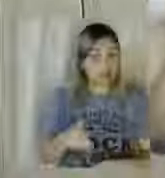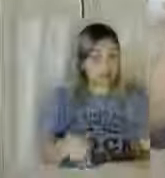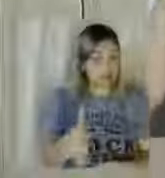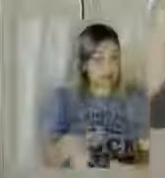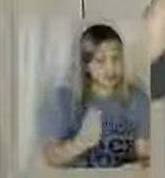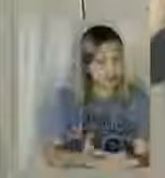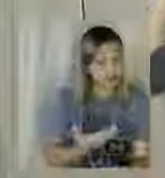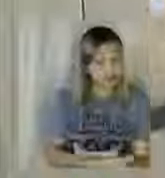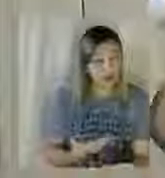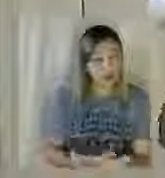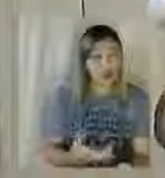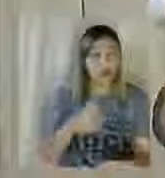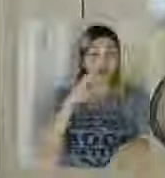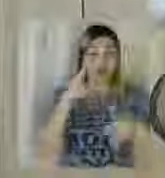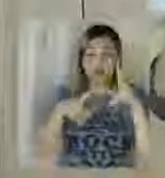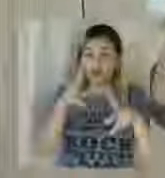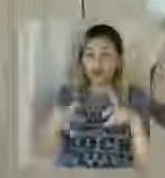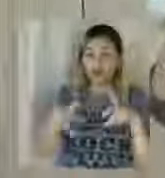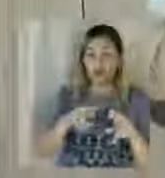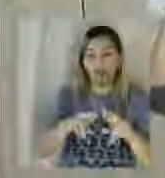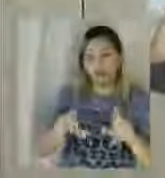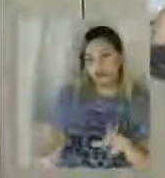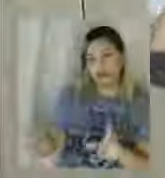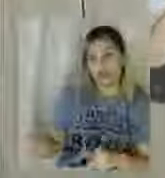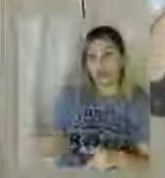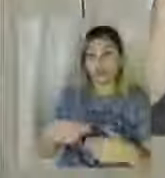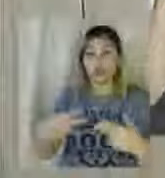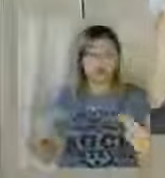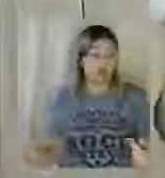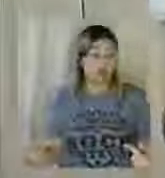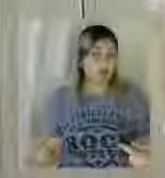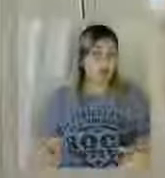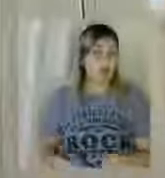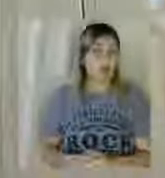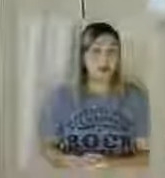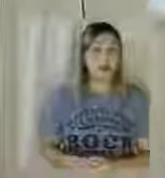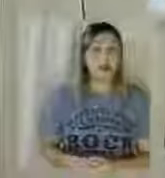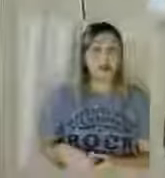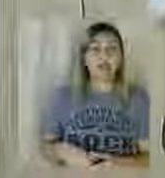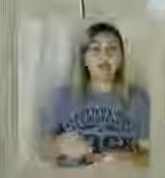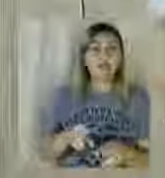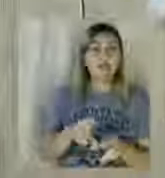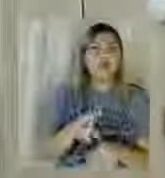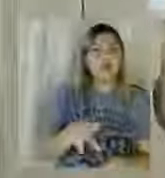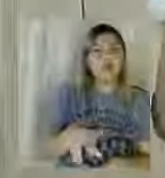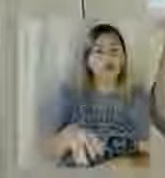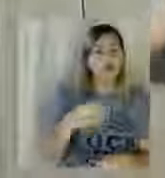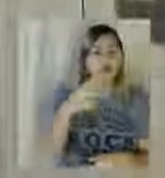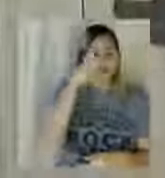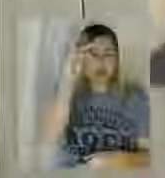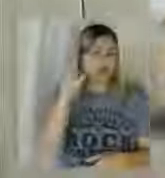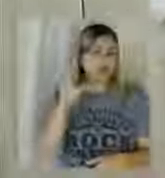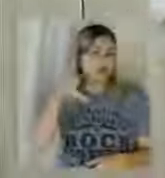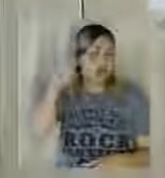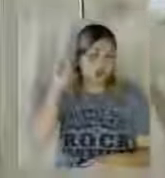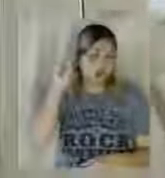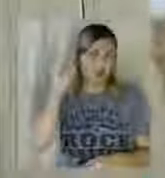estudar, visualizar muitas coisas. Igual a pessoas ouvintes que aprendem